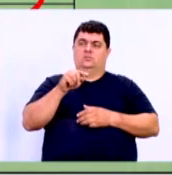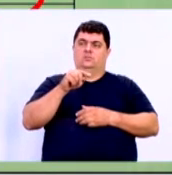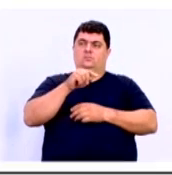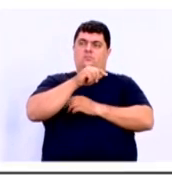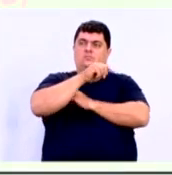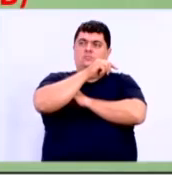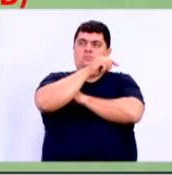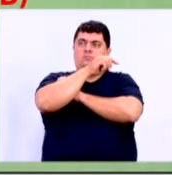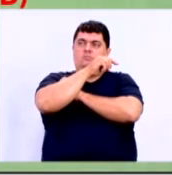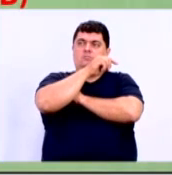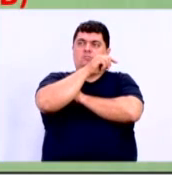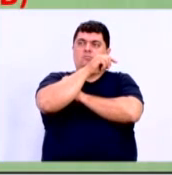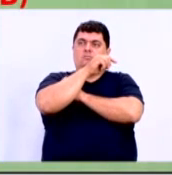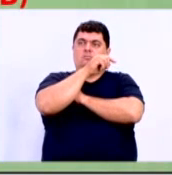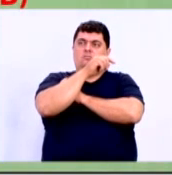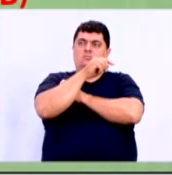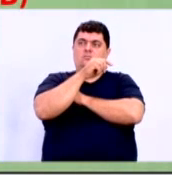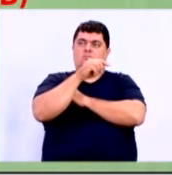15.000.